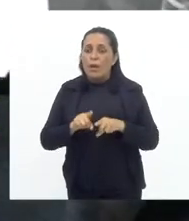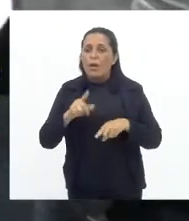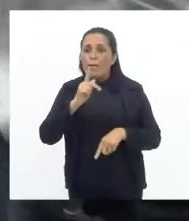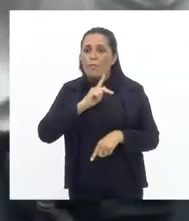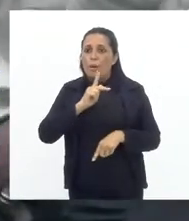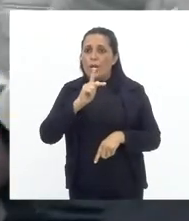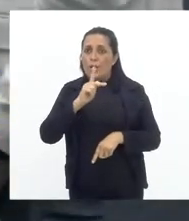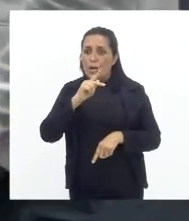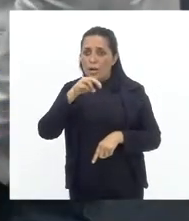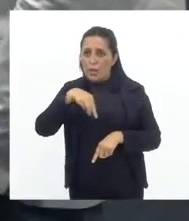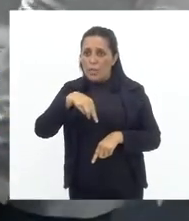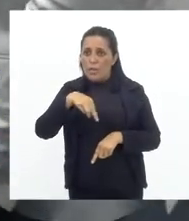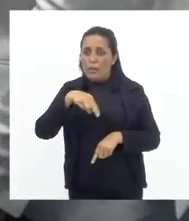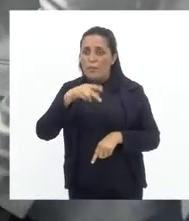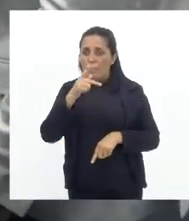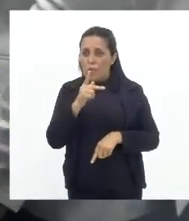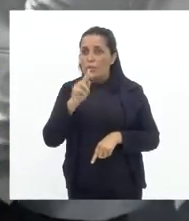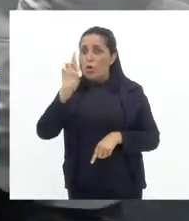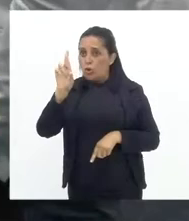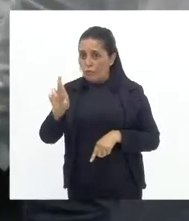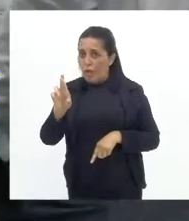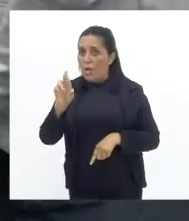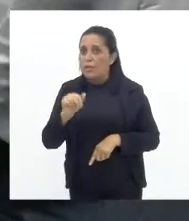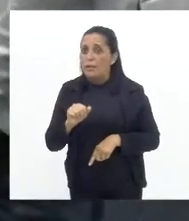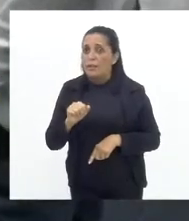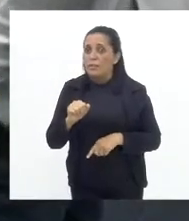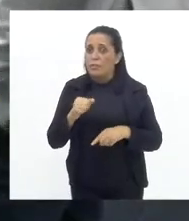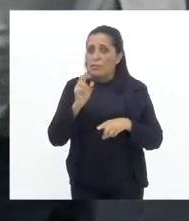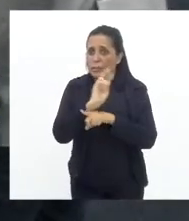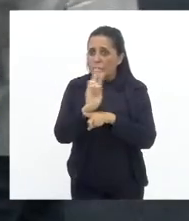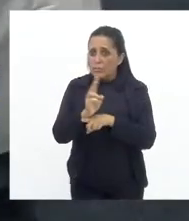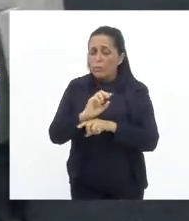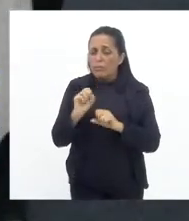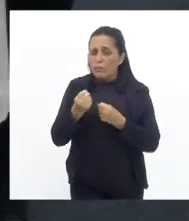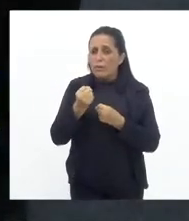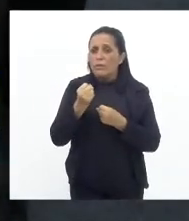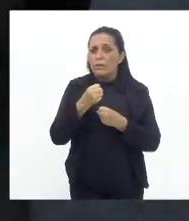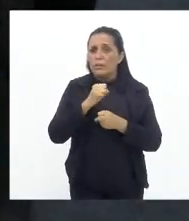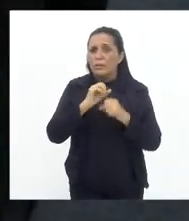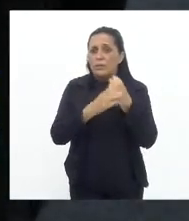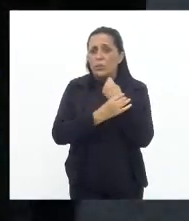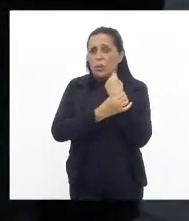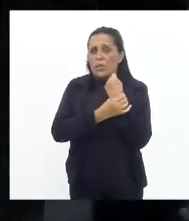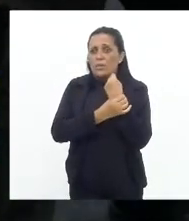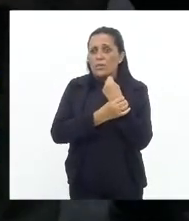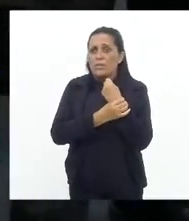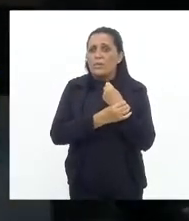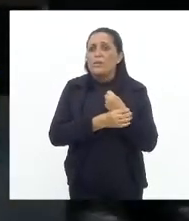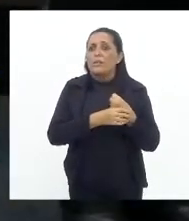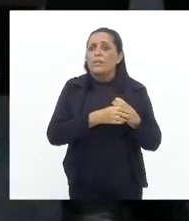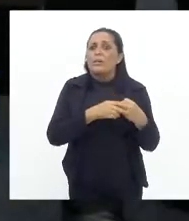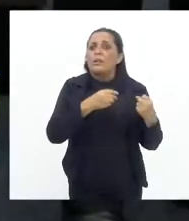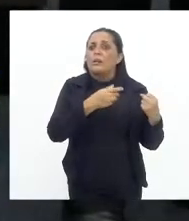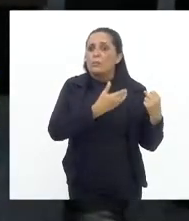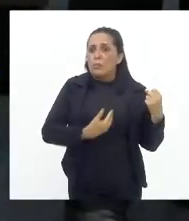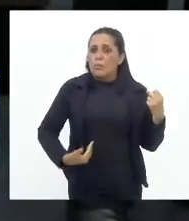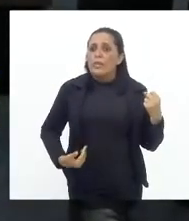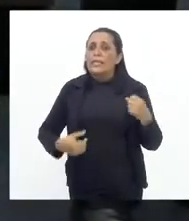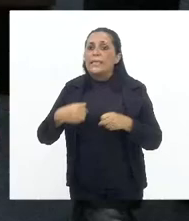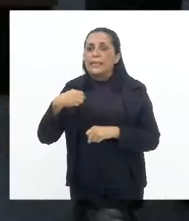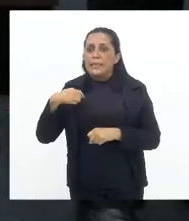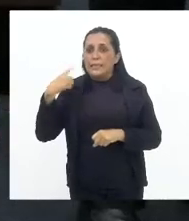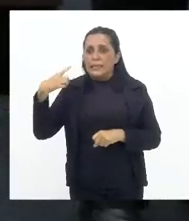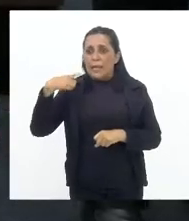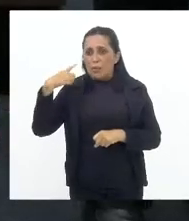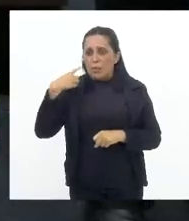Rodoviária Federal eu pedi o esforço daqueles deputados que fazem a falta da segurança pública e aqueles também que tem uma completo de Marcus Miller Deputado